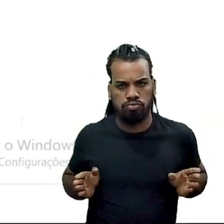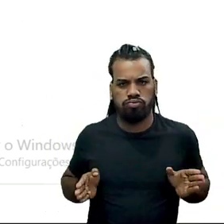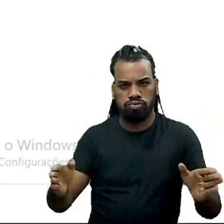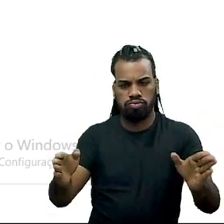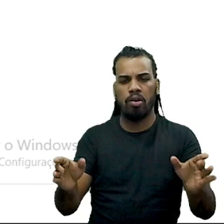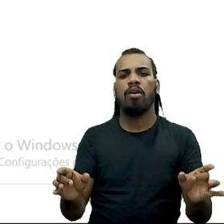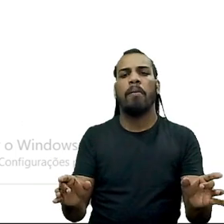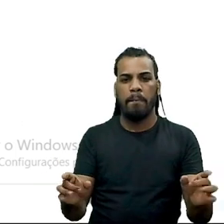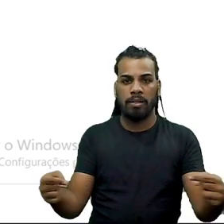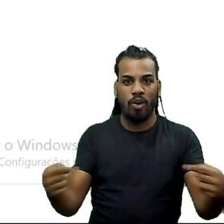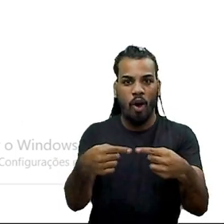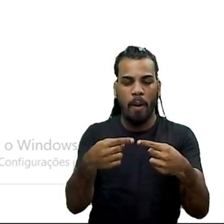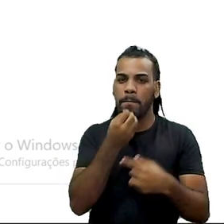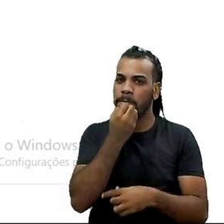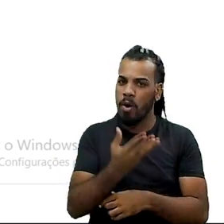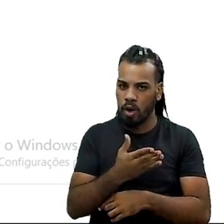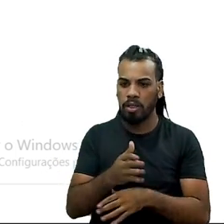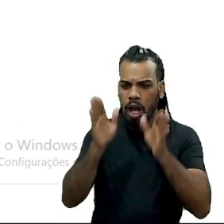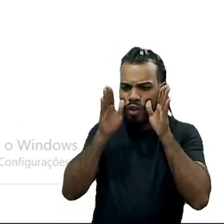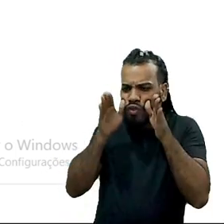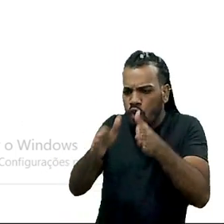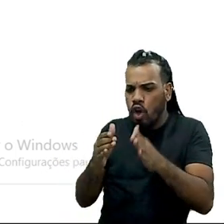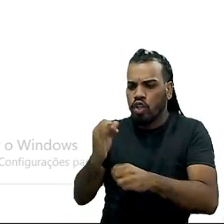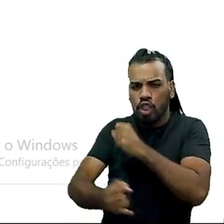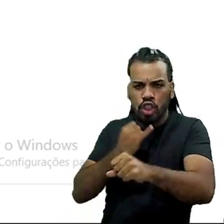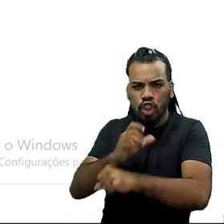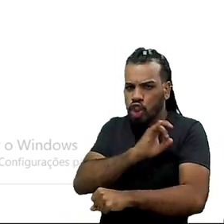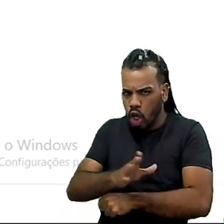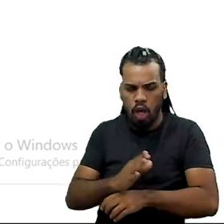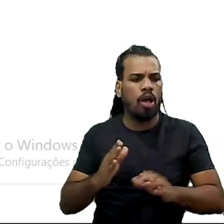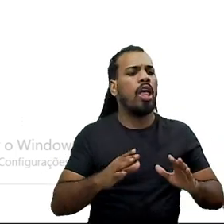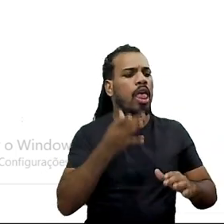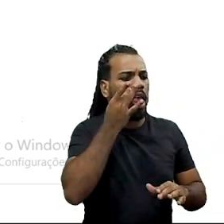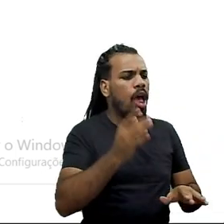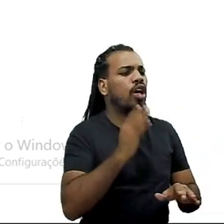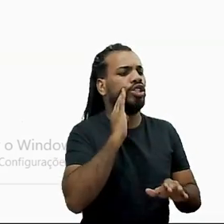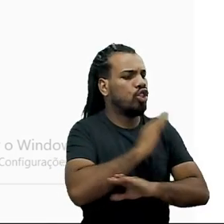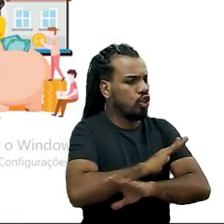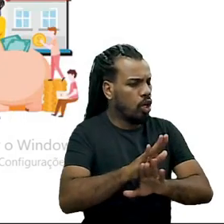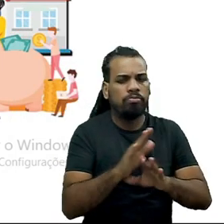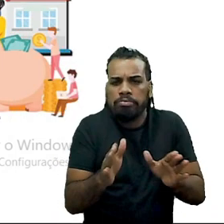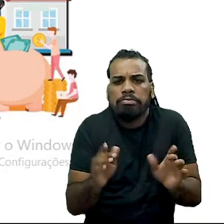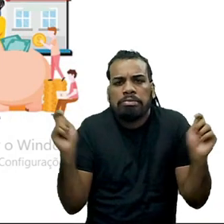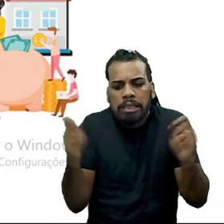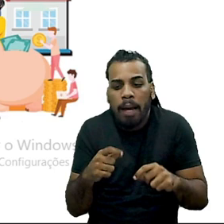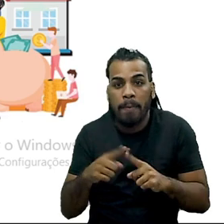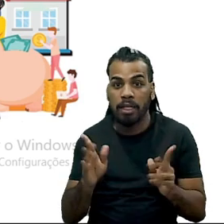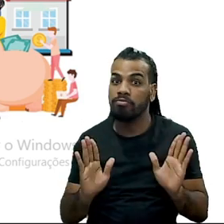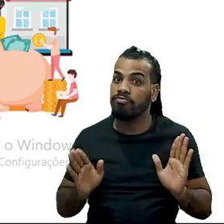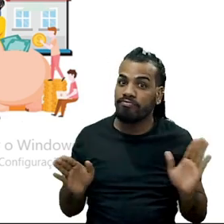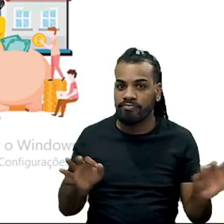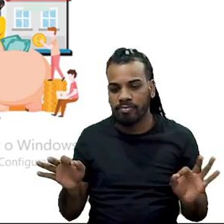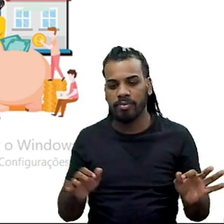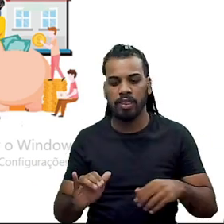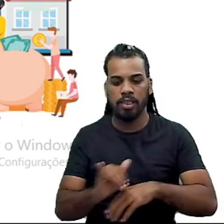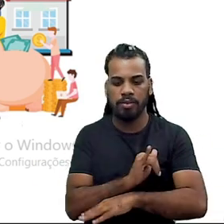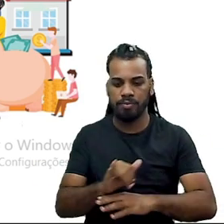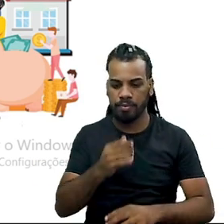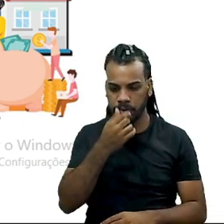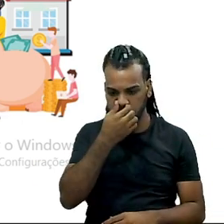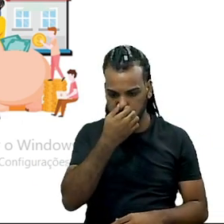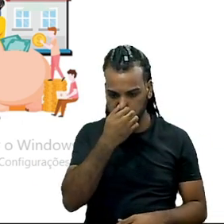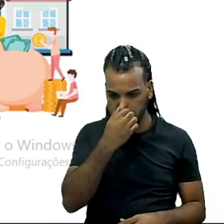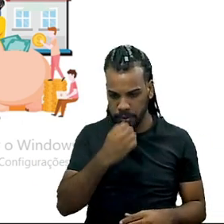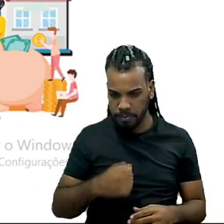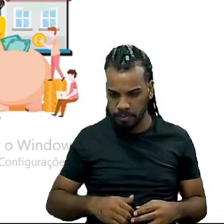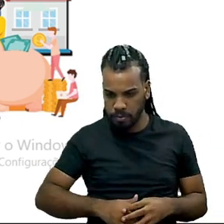a combinação é muito interessante porque amplia a capacidade de gerar negócios para a empresa. Bom, gente, eu quero